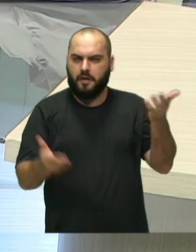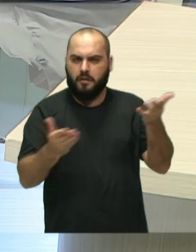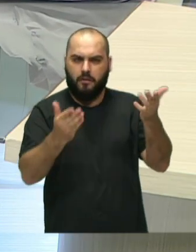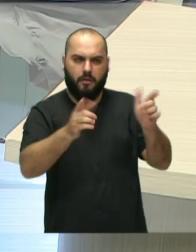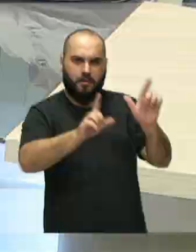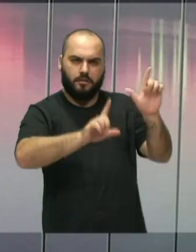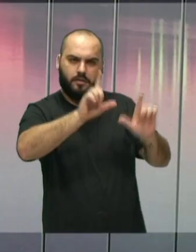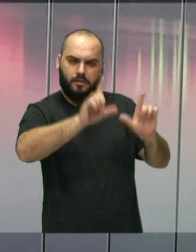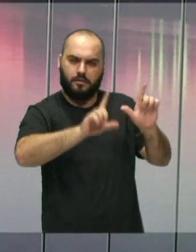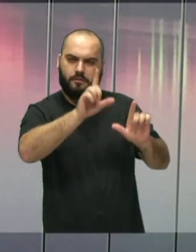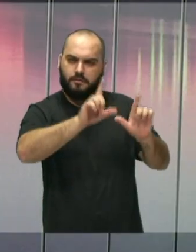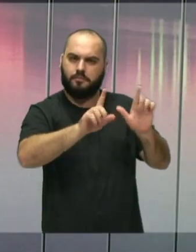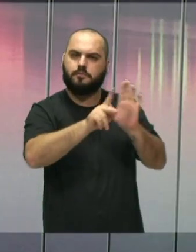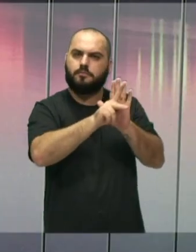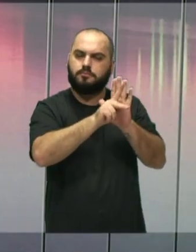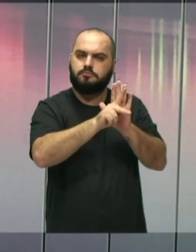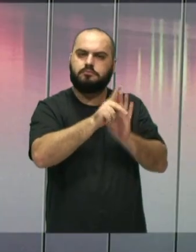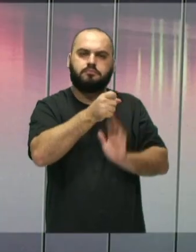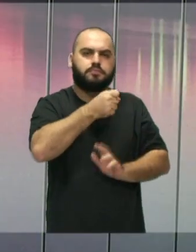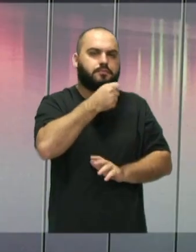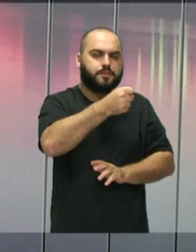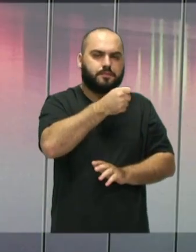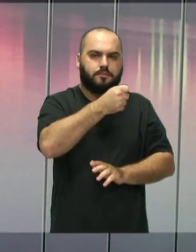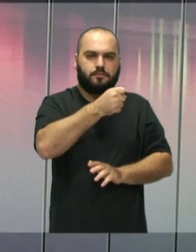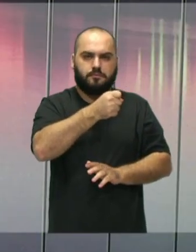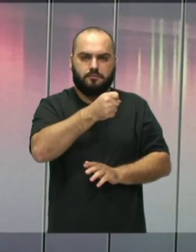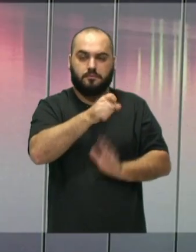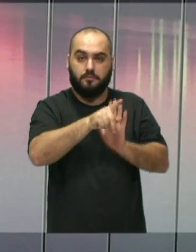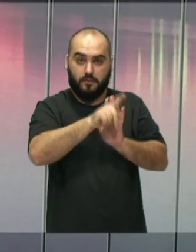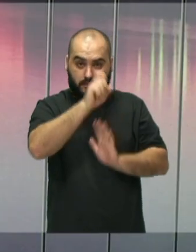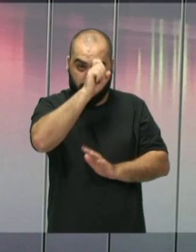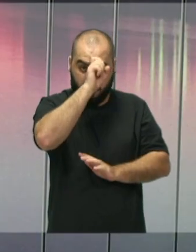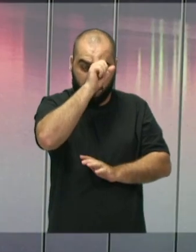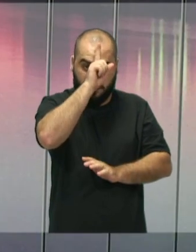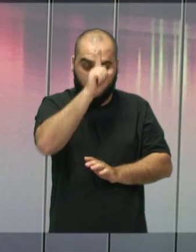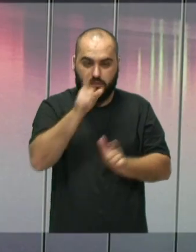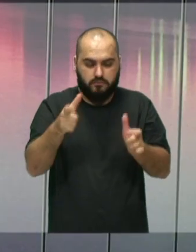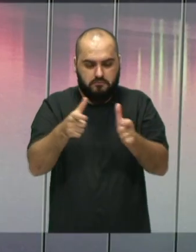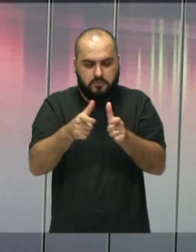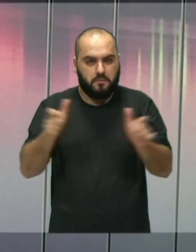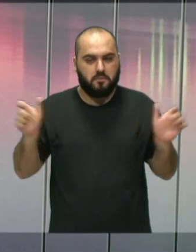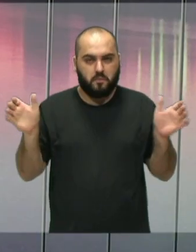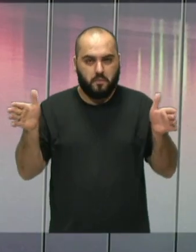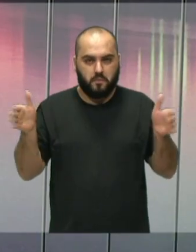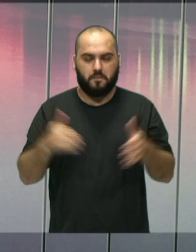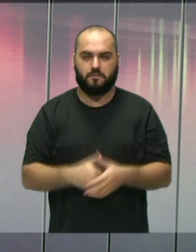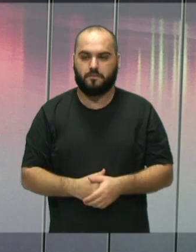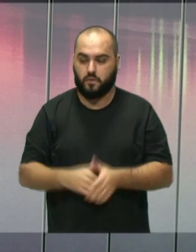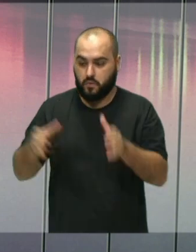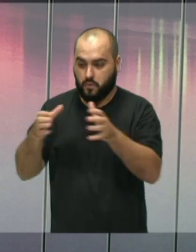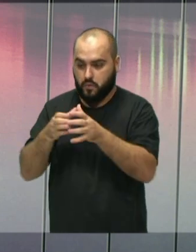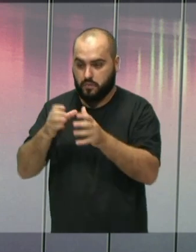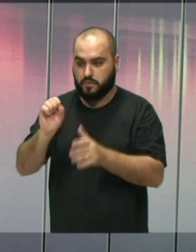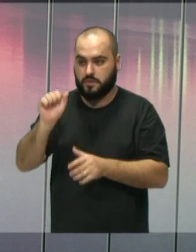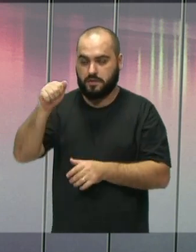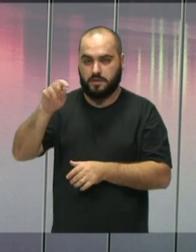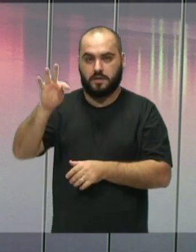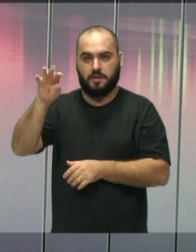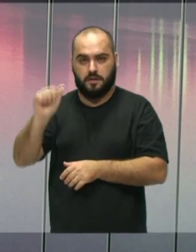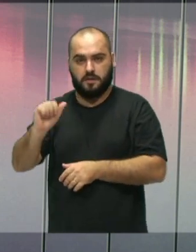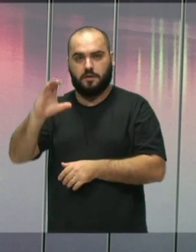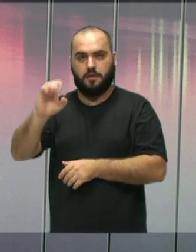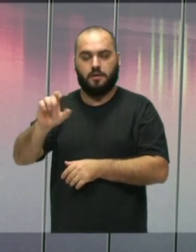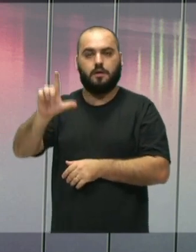sobre o Hospital Pequeno Anjo a equipe do Instituto Santa Clara que administra o hospital e também a equipe do consórcio